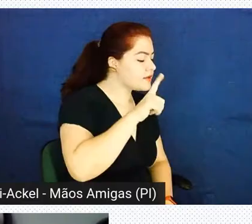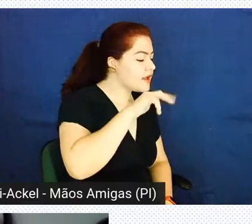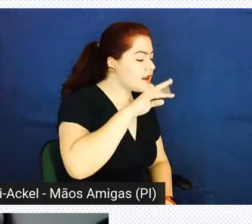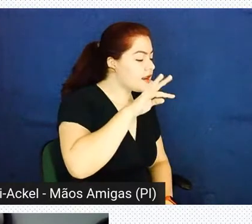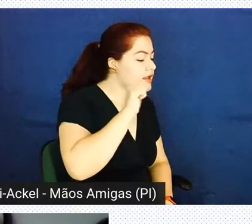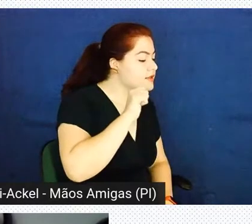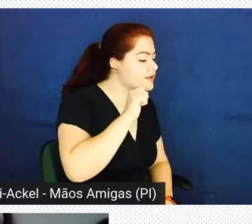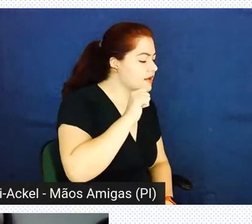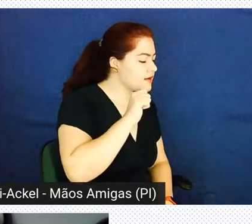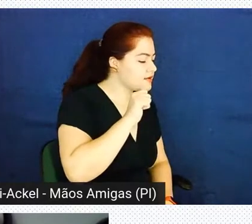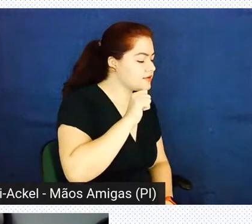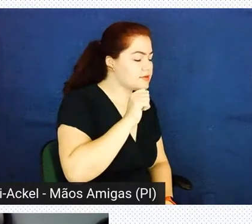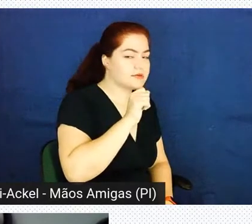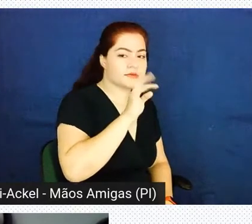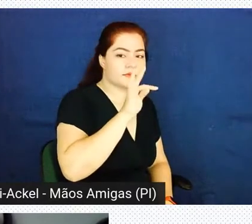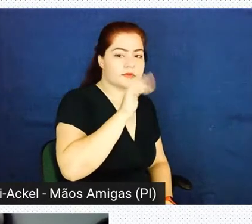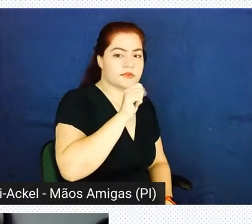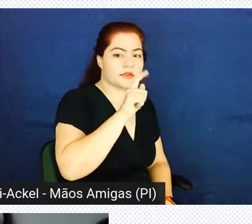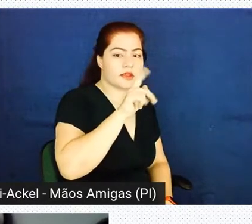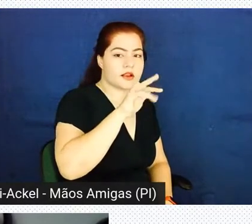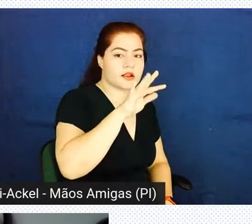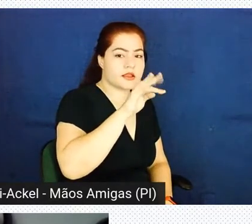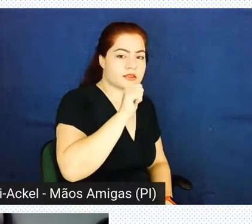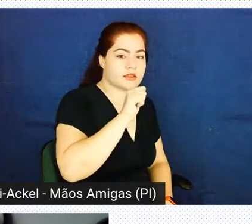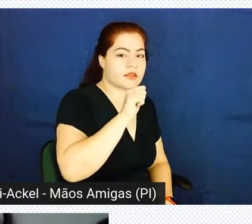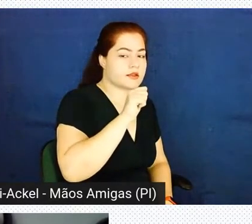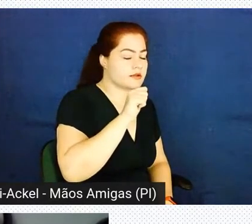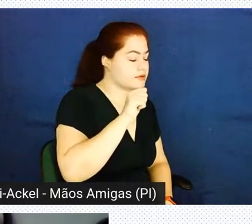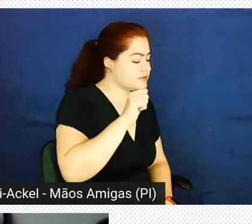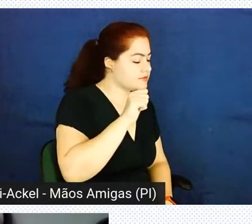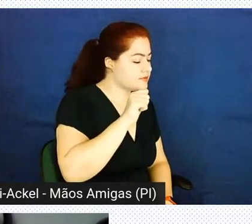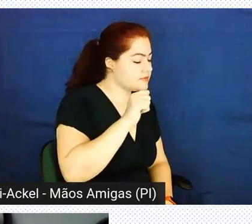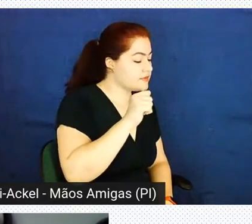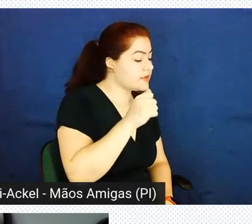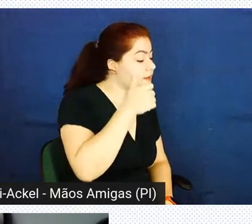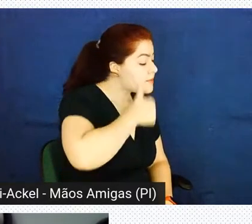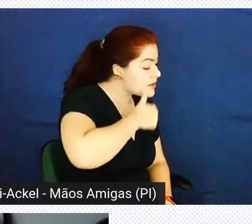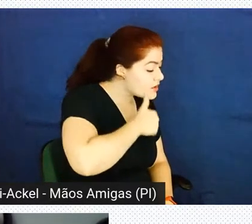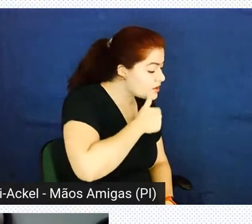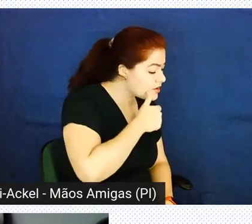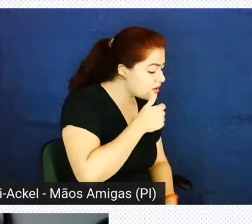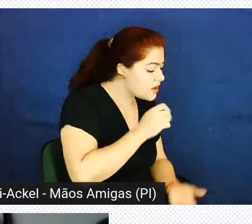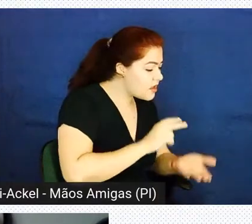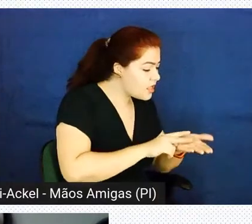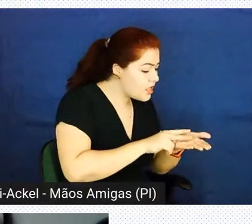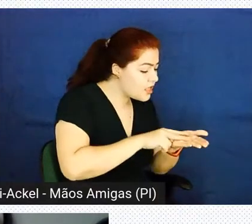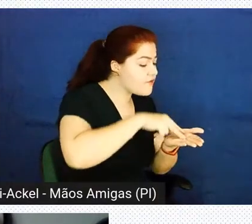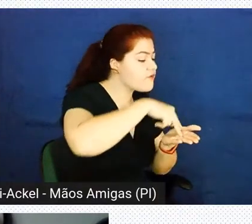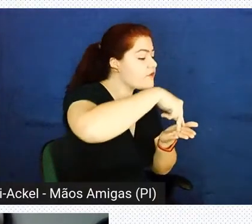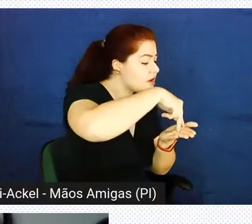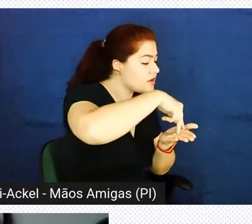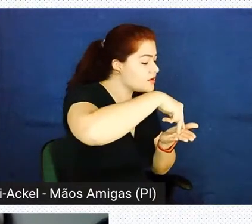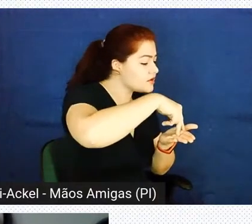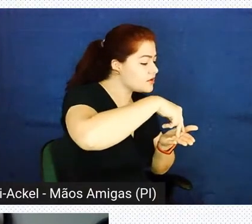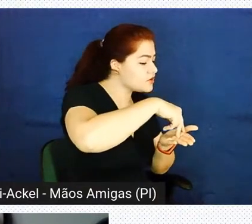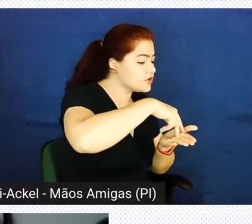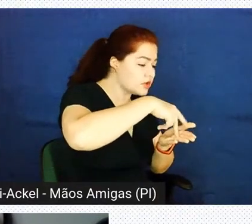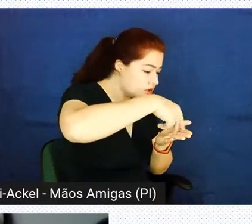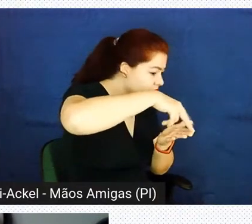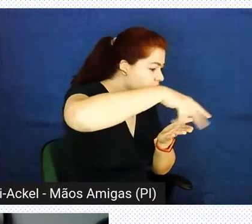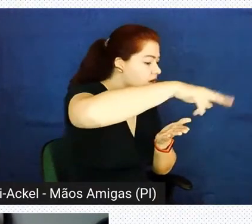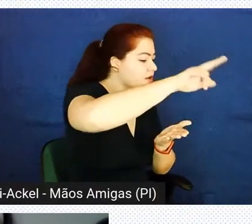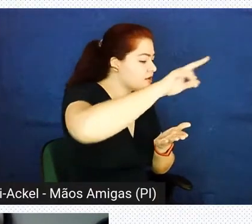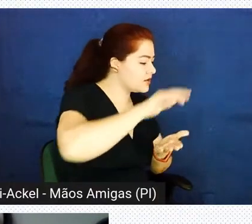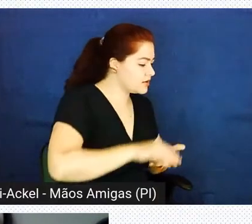cum, Talita cum. Menina, levanta-te e anda.